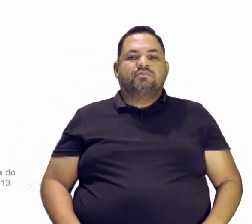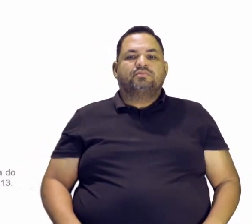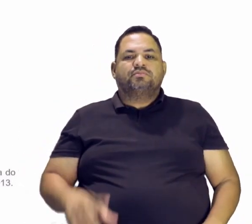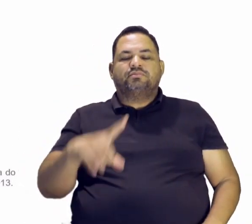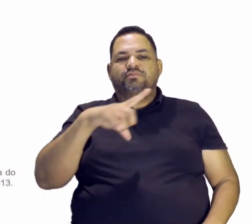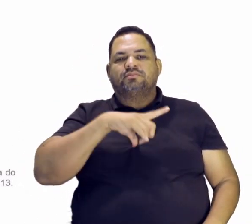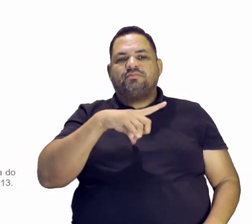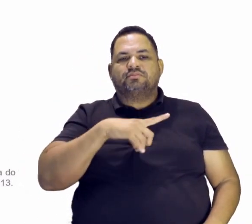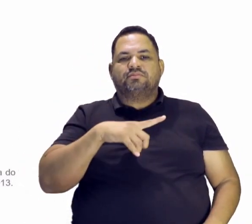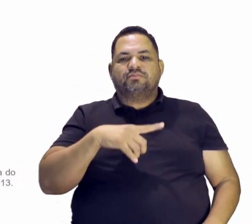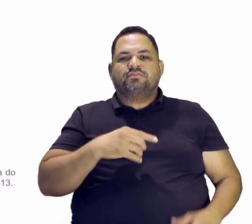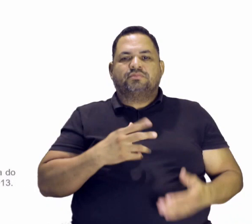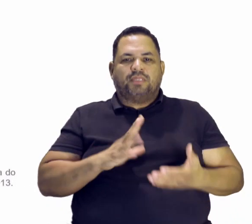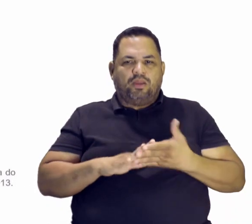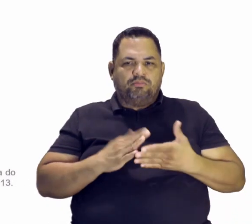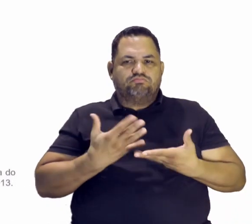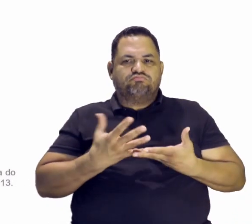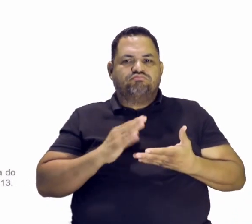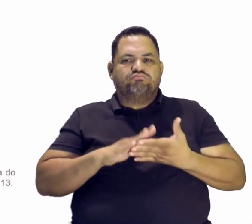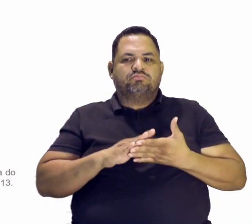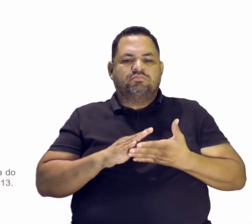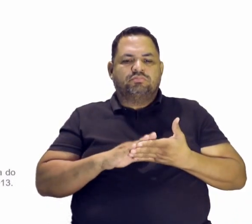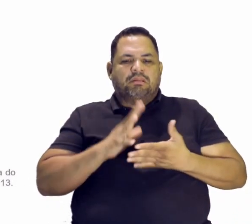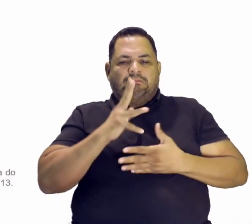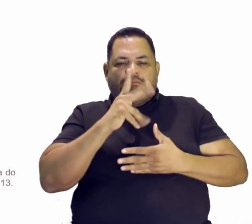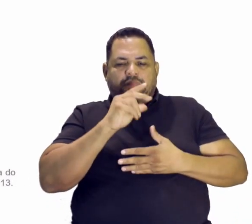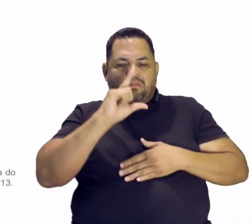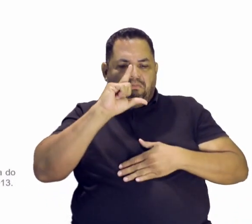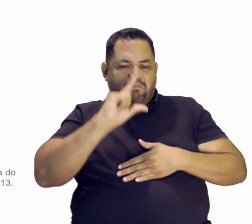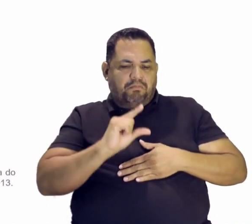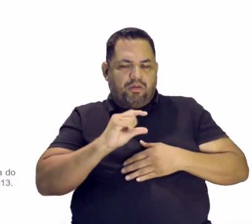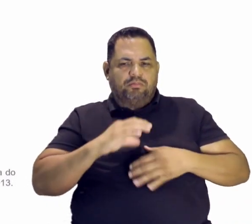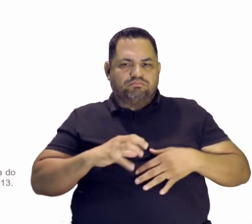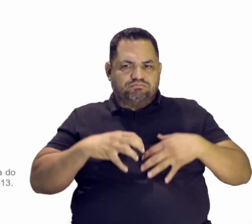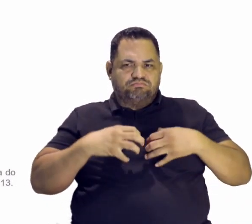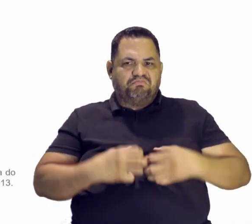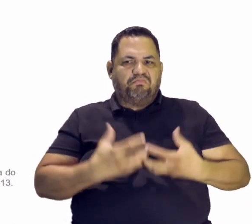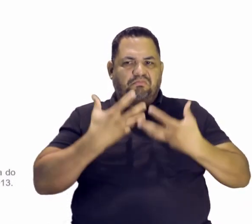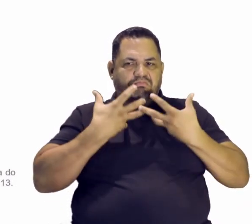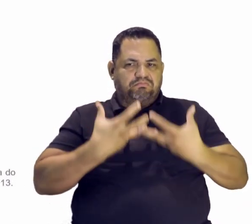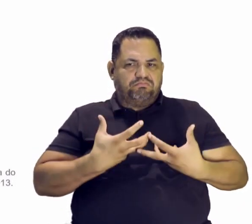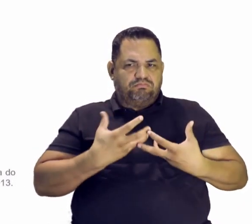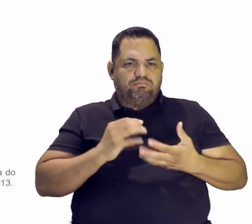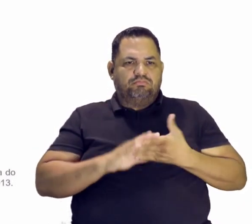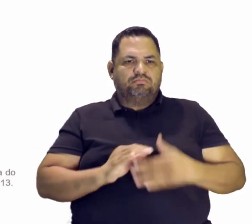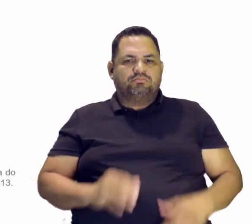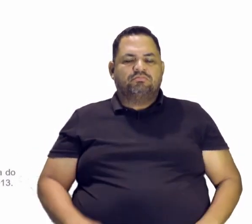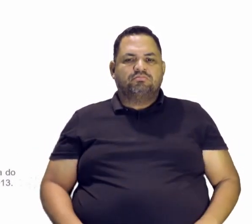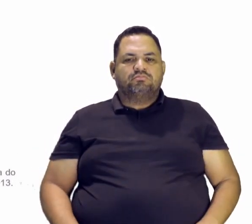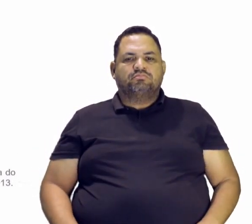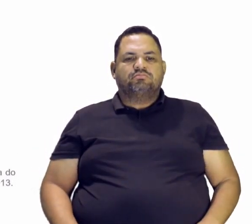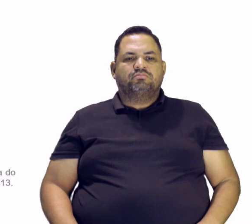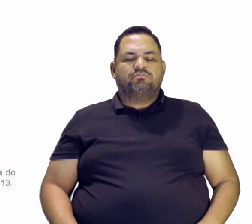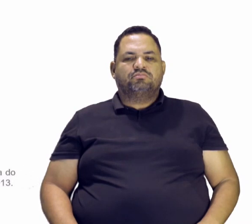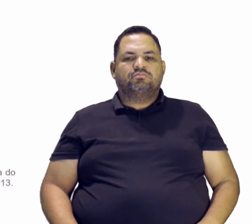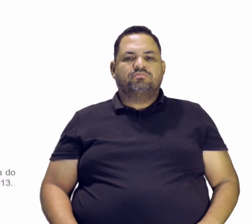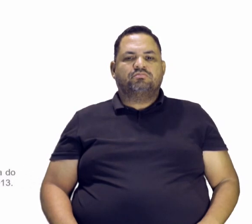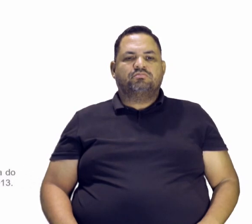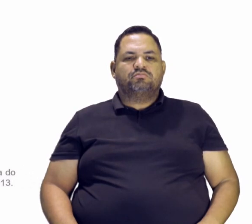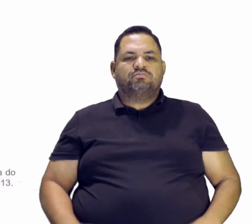uma resistência mais curta e com maior intensidade, ok? Então, é aquele